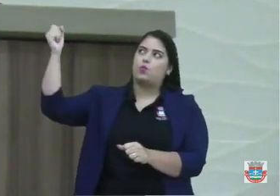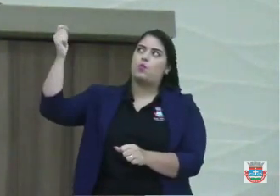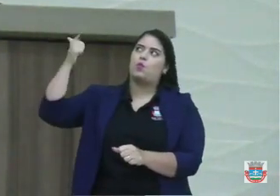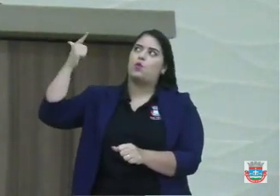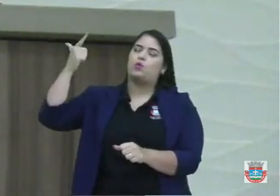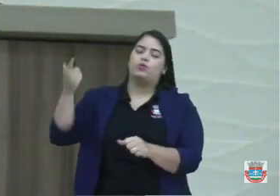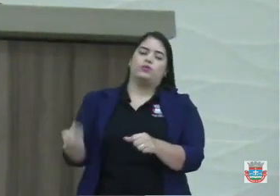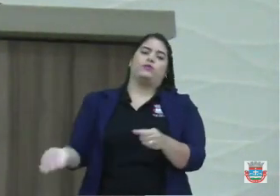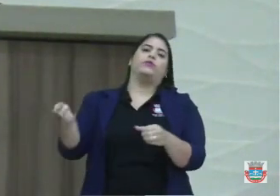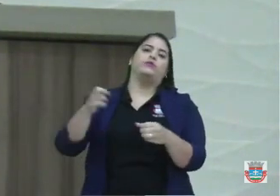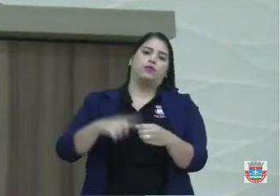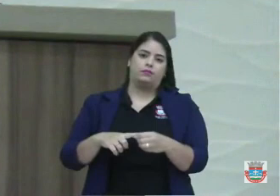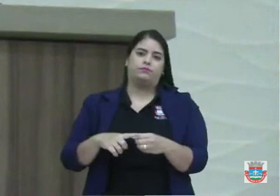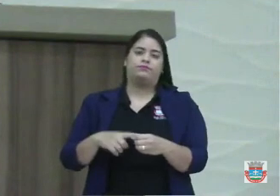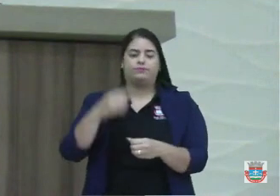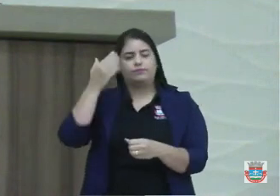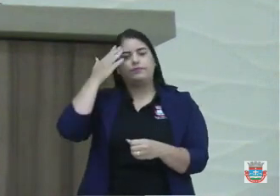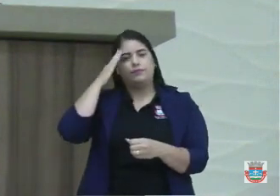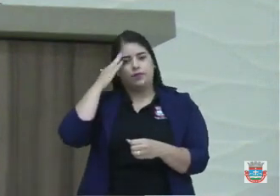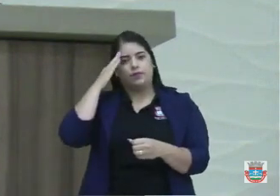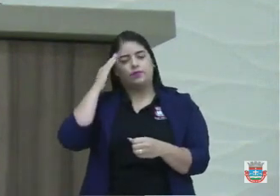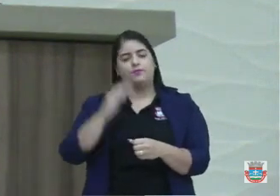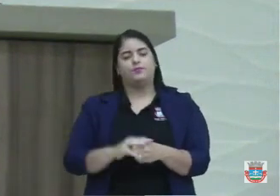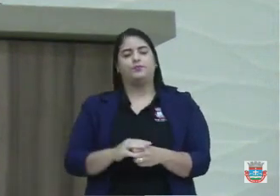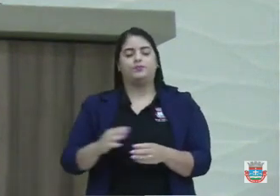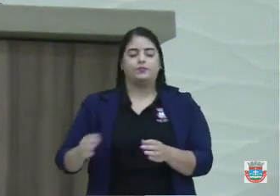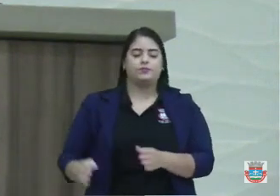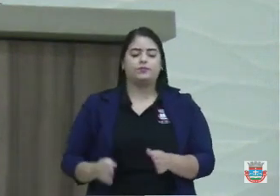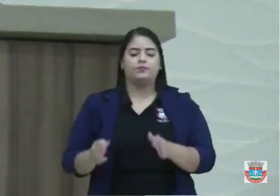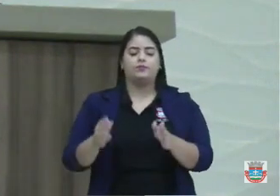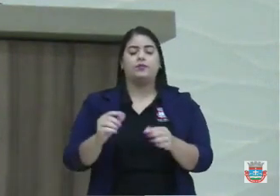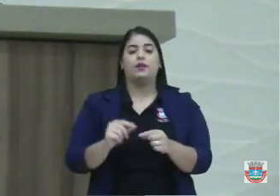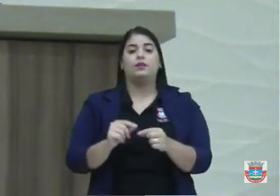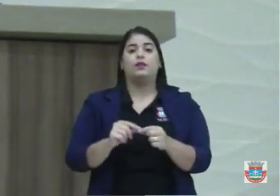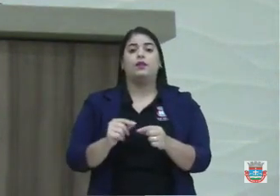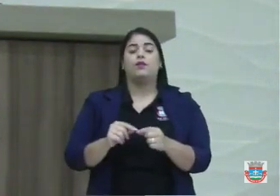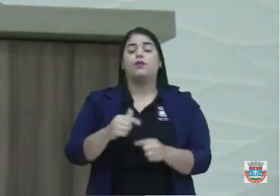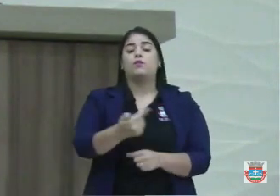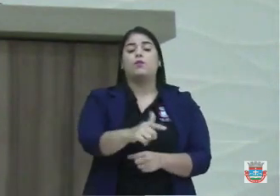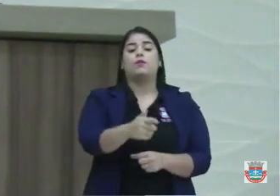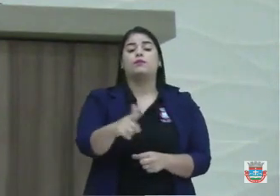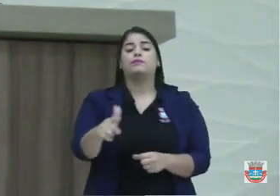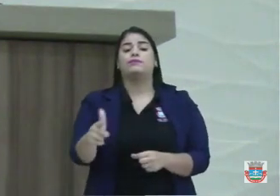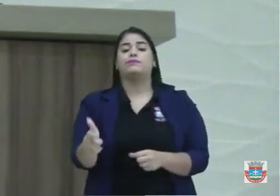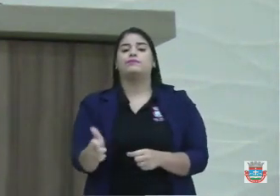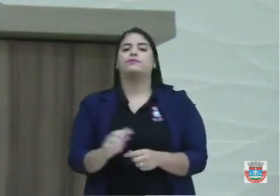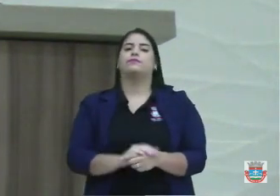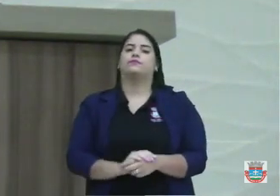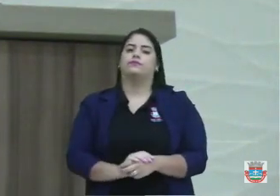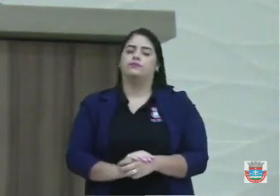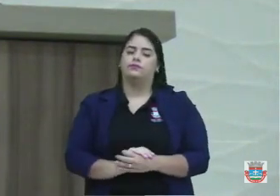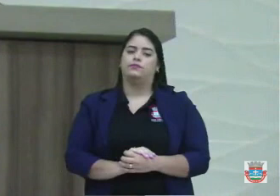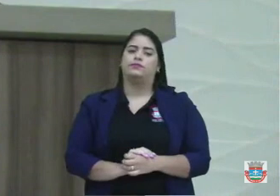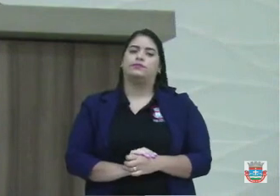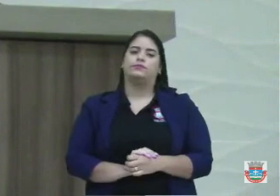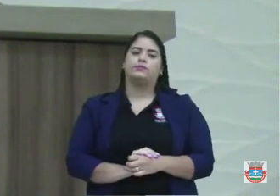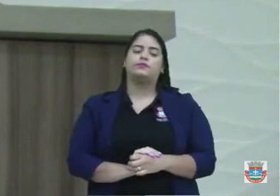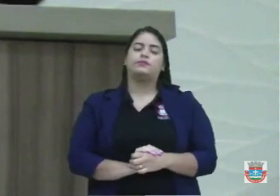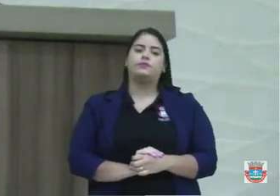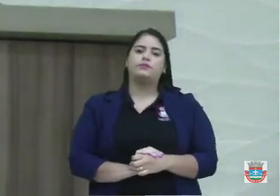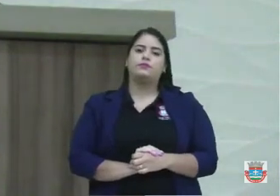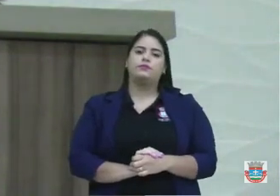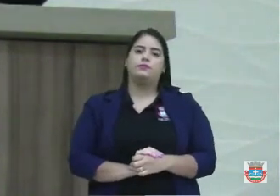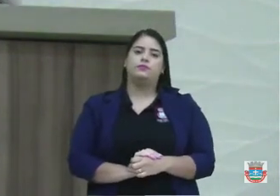a gente sabe, as estradas hoje é feita colocando muito material, todo mundo vê isso. A